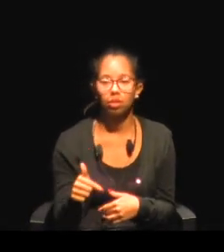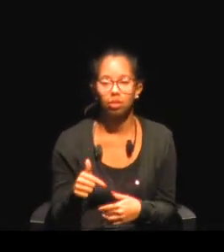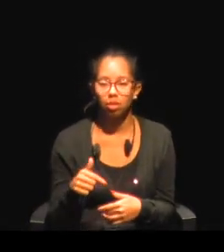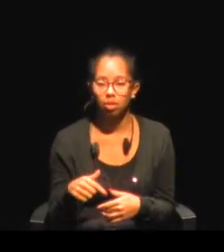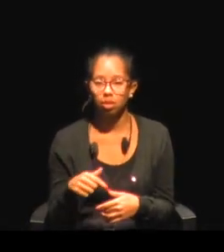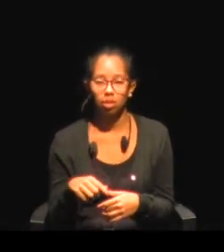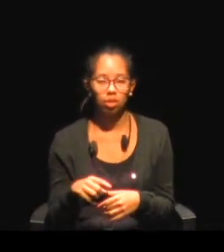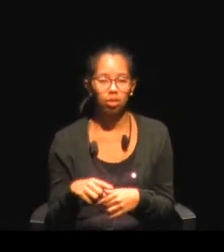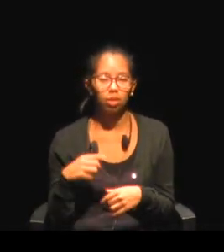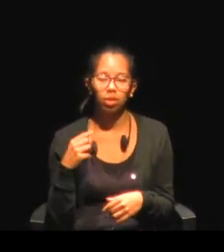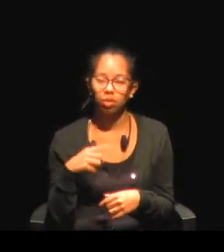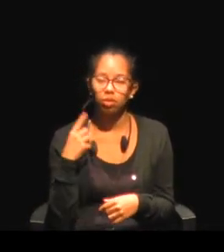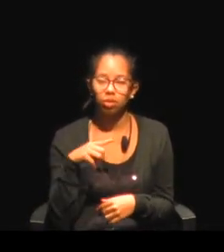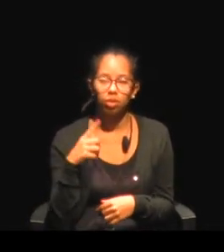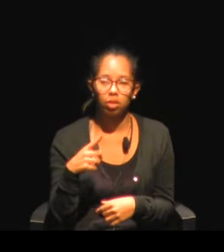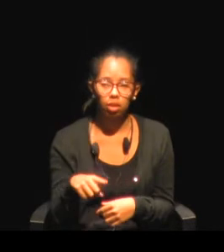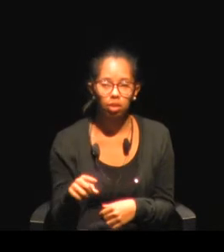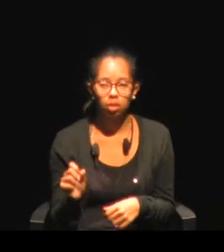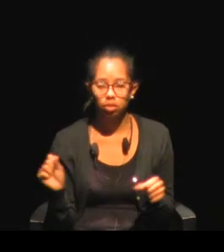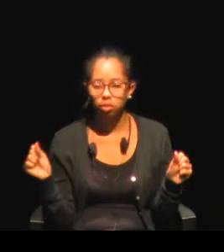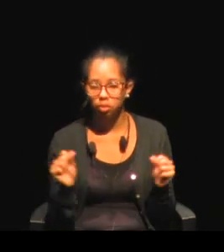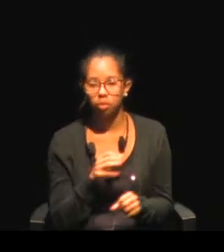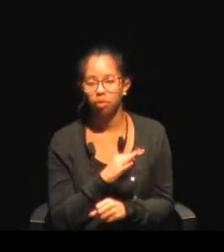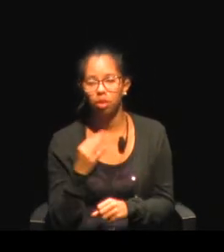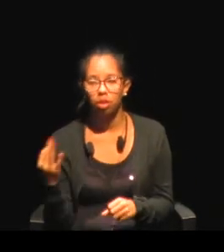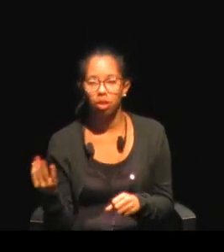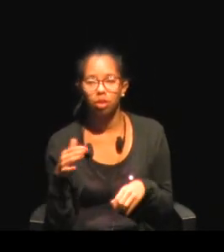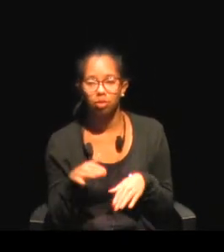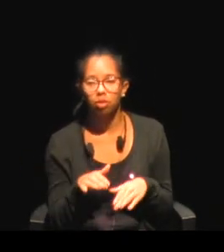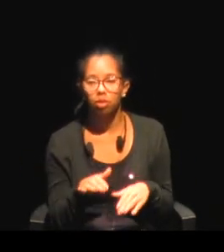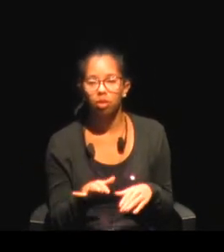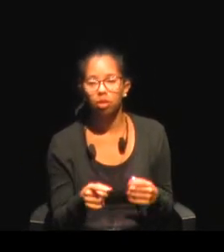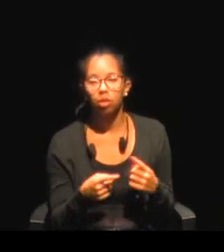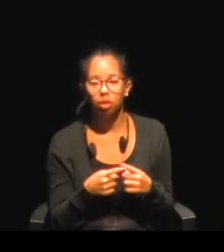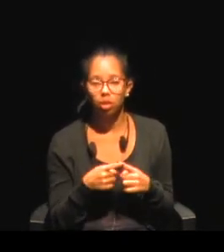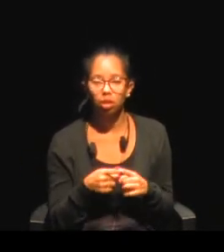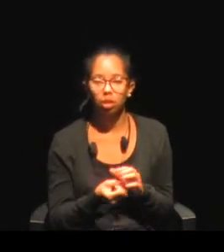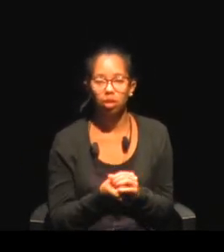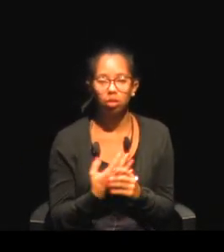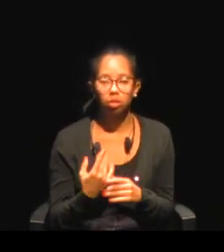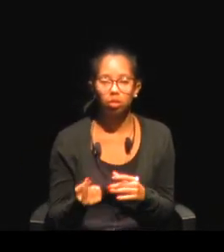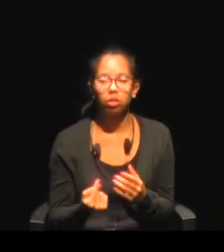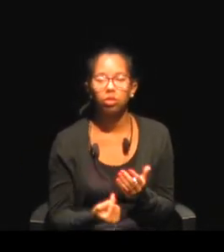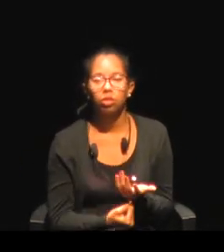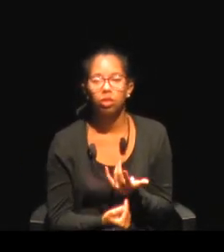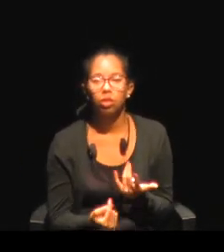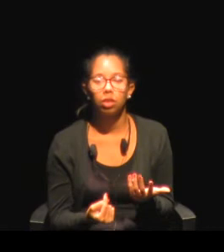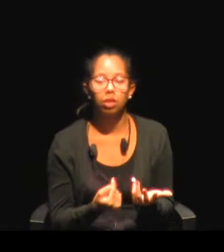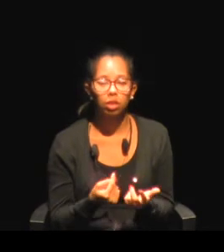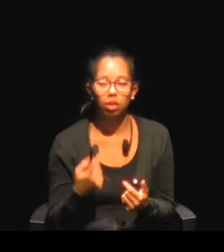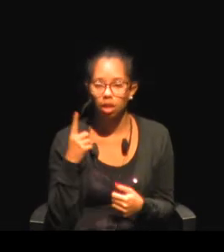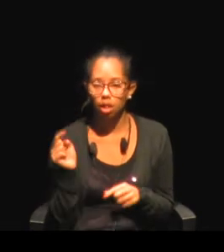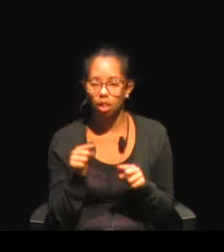7 pistas de rolamento, é um inferno viário isso aqui, que isola, cria uma espécie de ilha aqui no